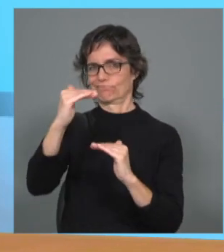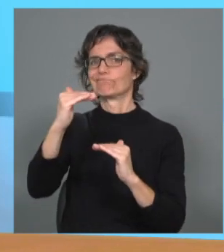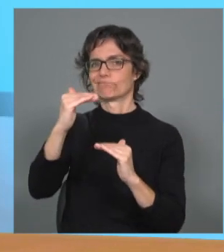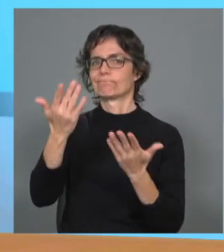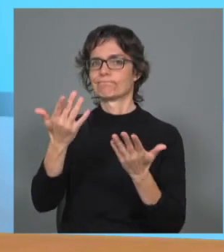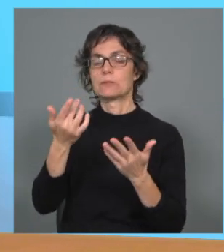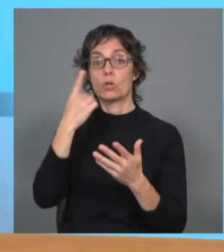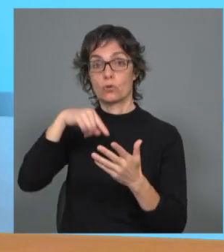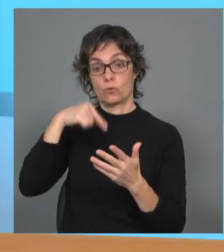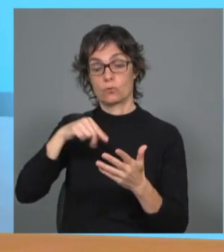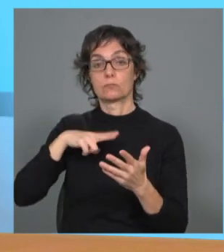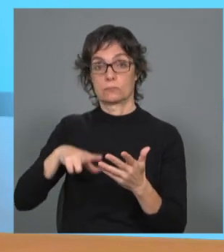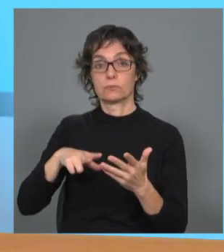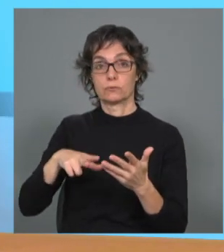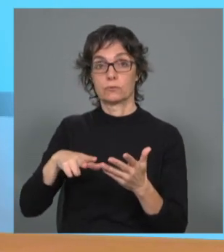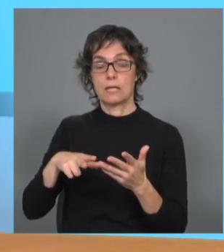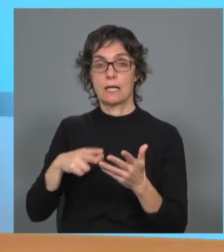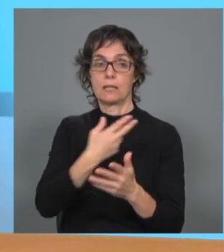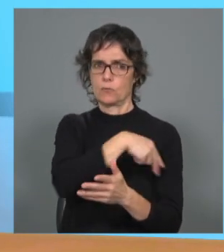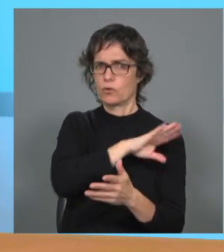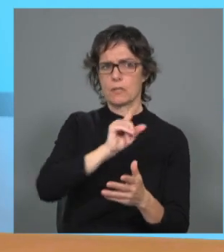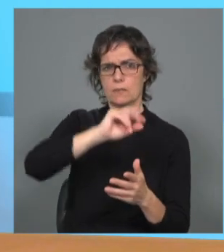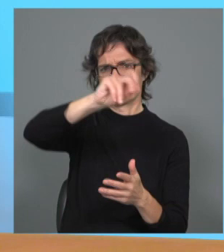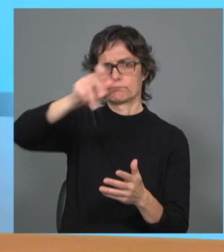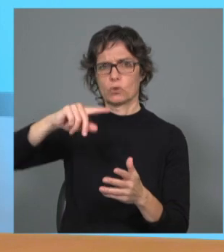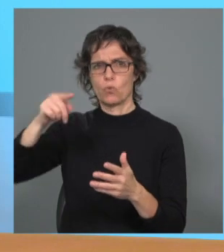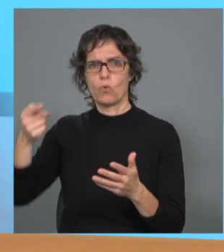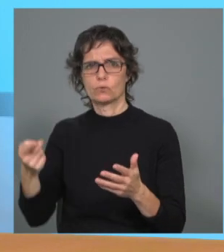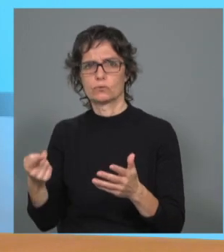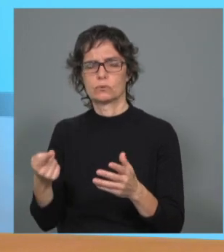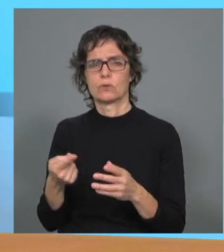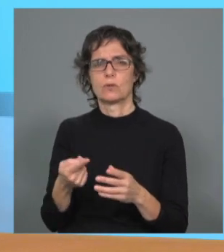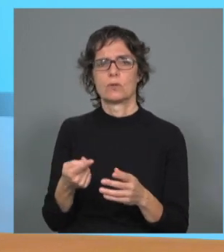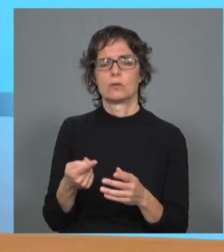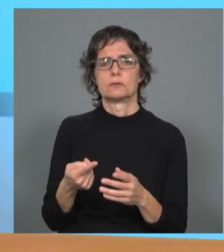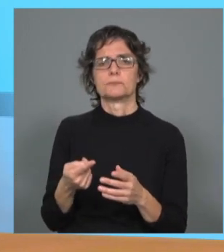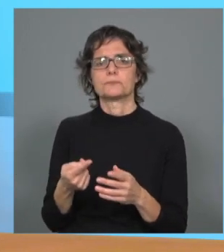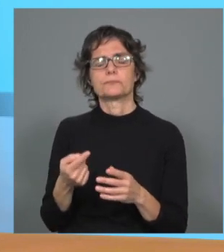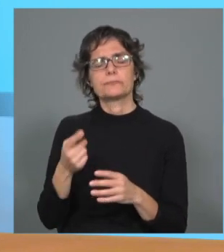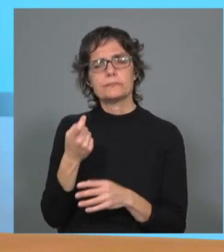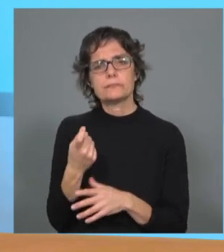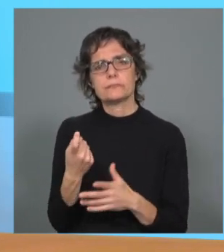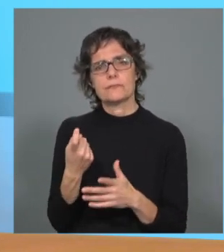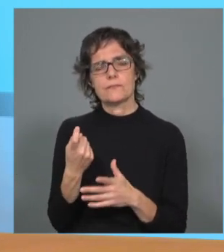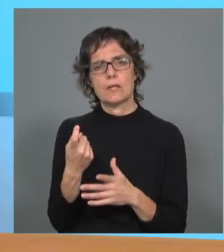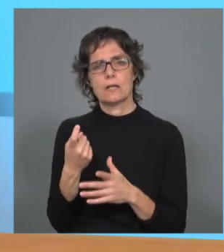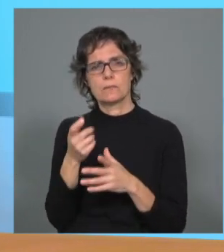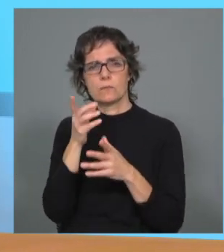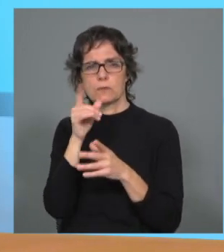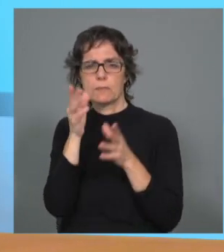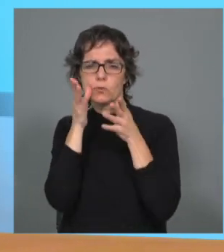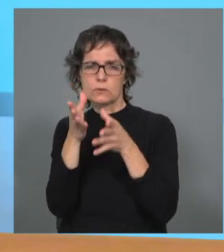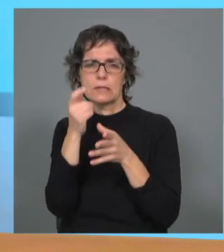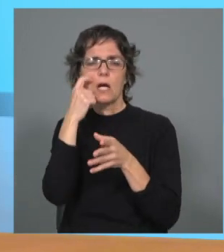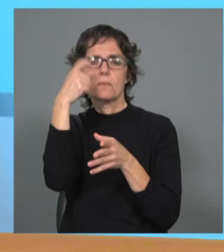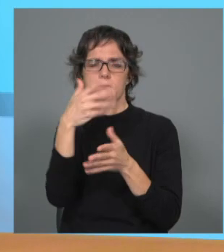em Portugal, não é só em Coimbra, mas foram criados estes gabinetes a nível global, precisamente para haver um foco na humanização,